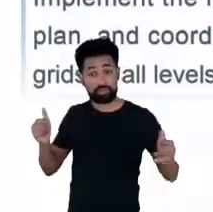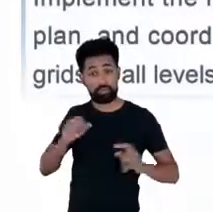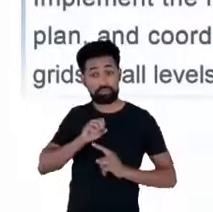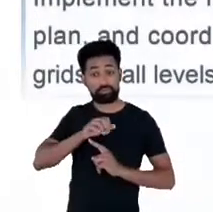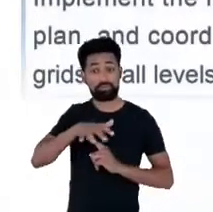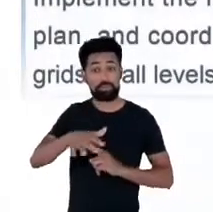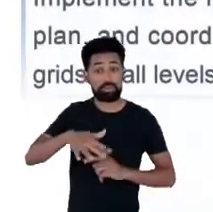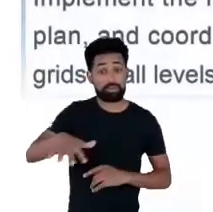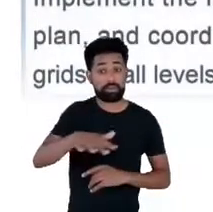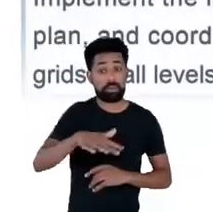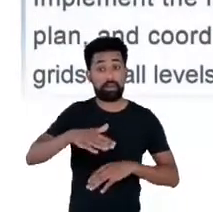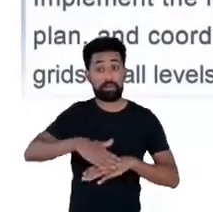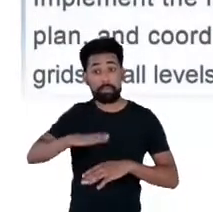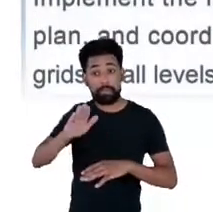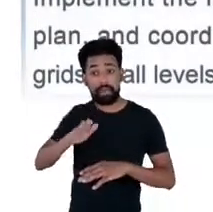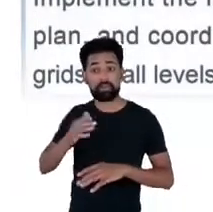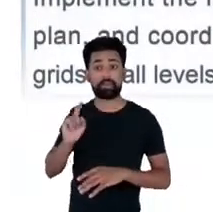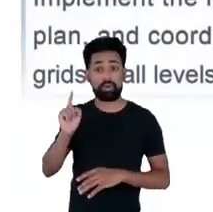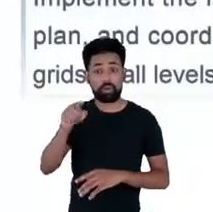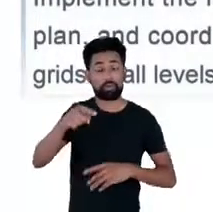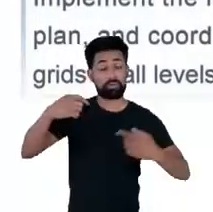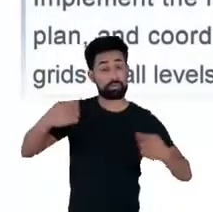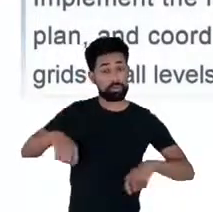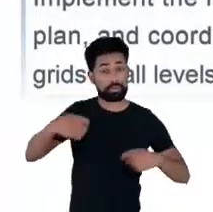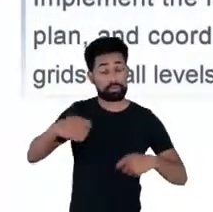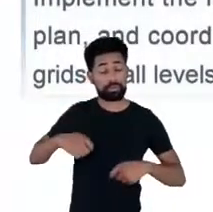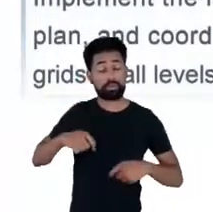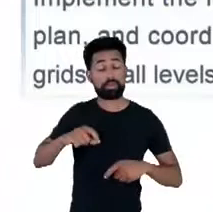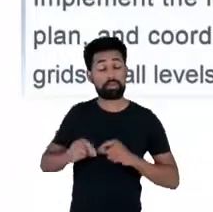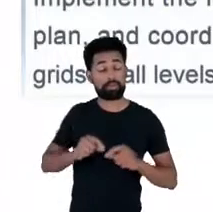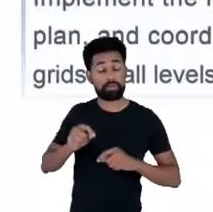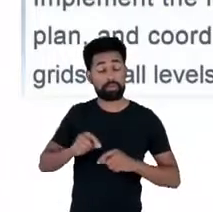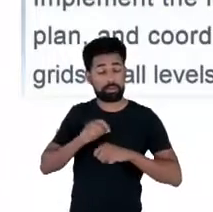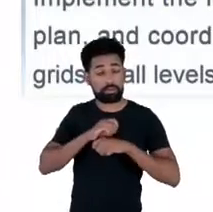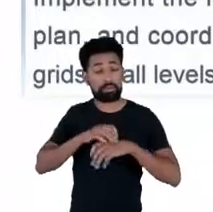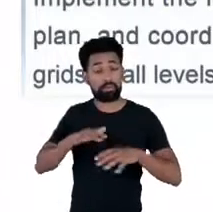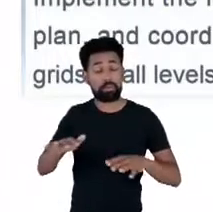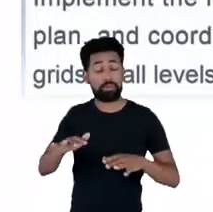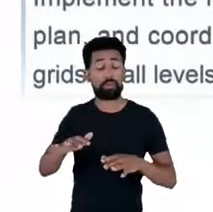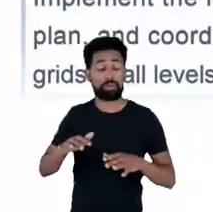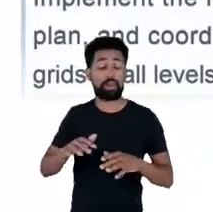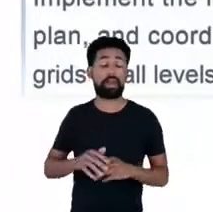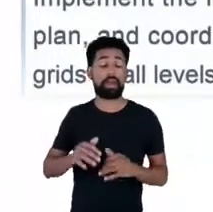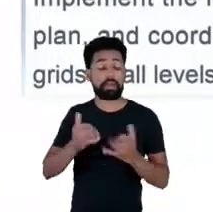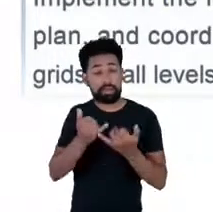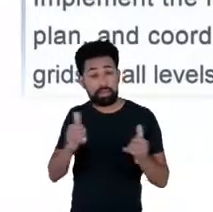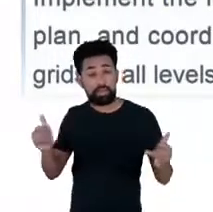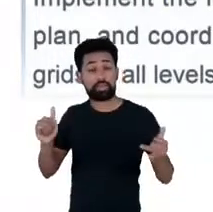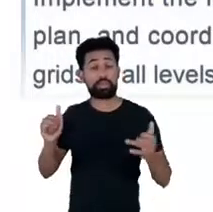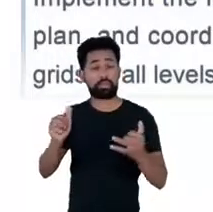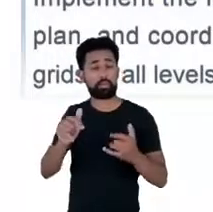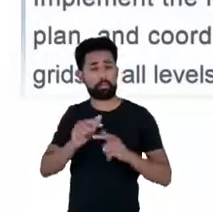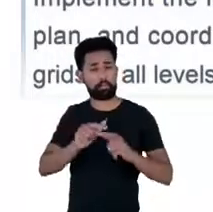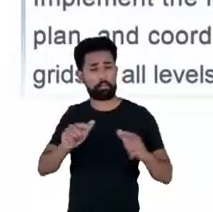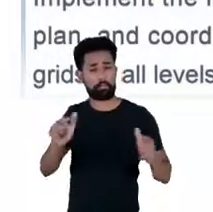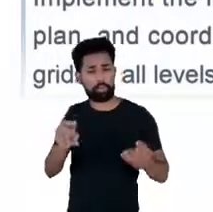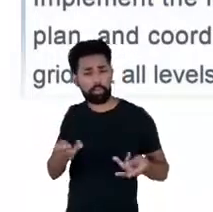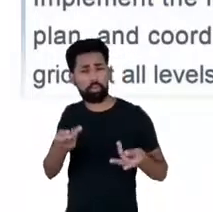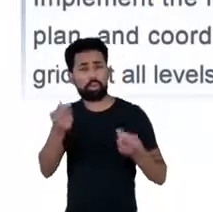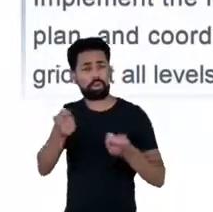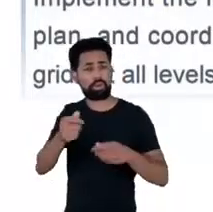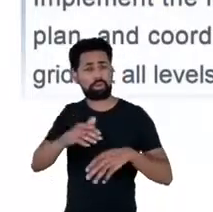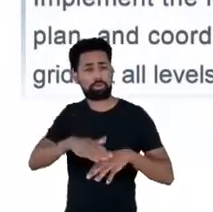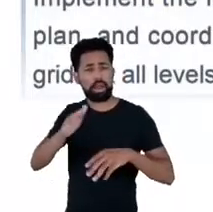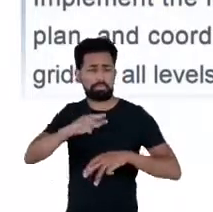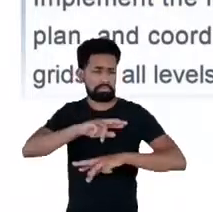também adaptamos as necessidades à distribuição de energia limpa e de integração para a demanda mais diversificada